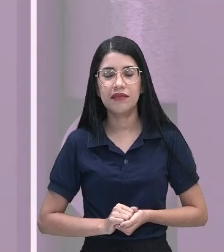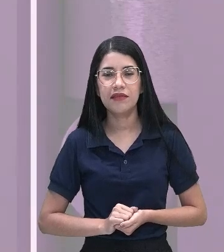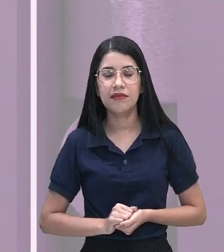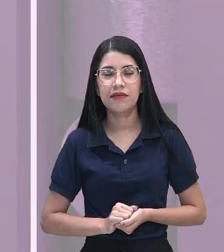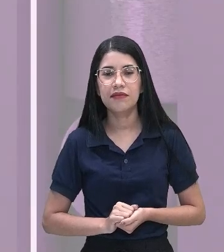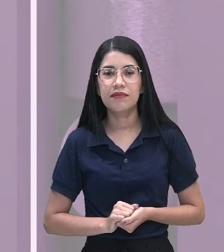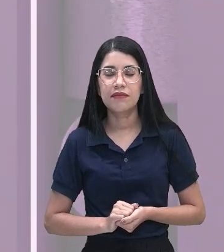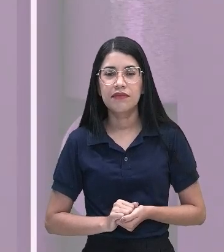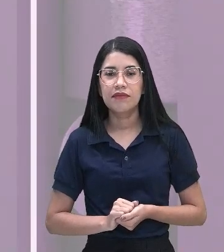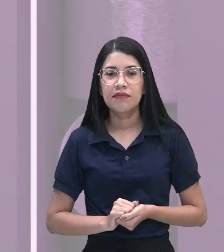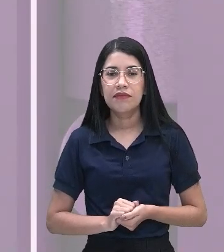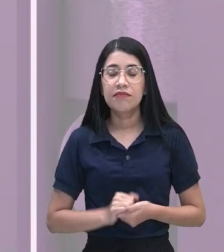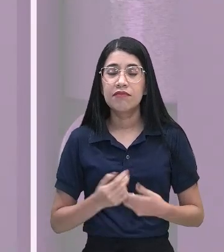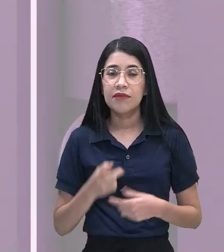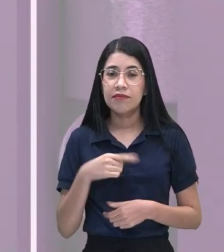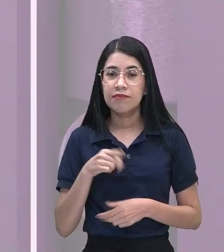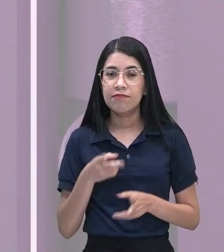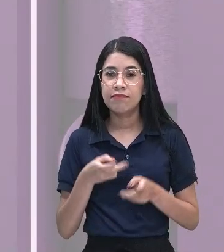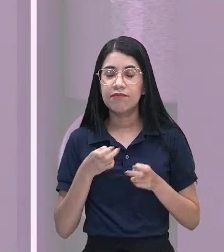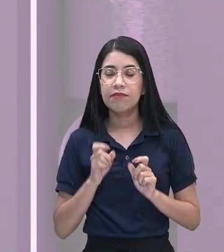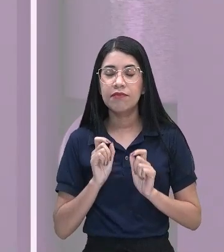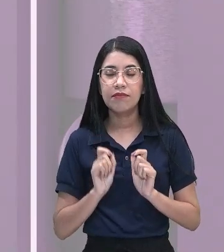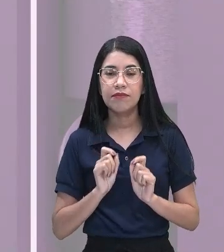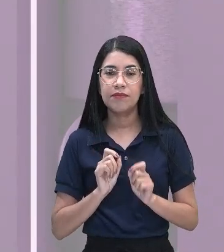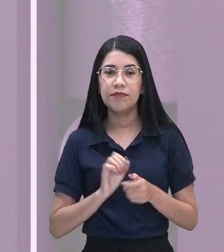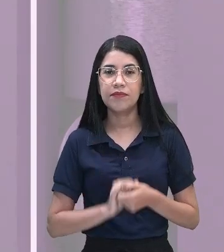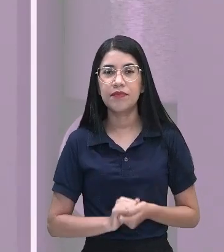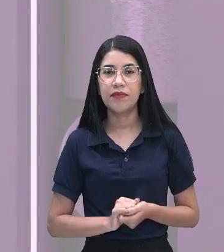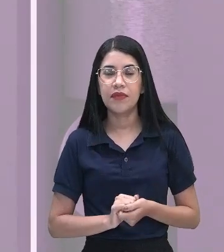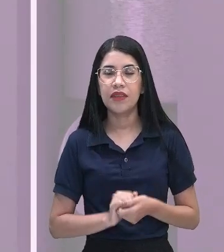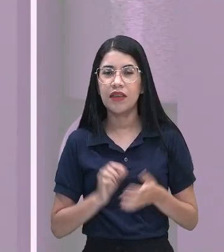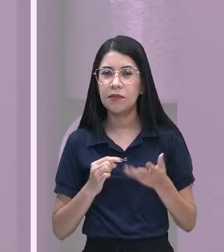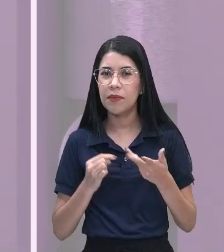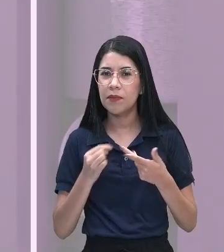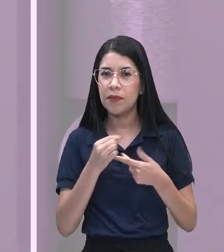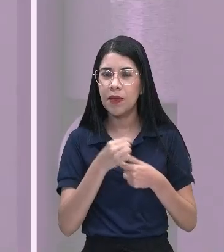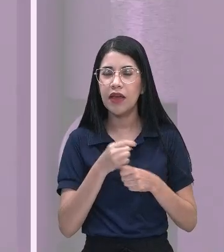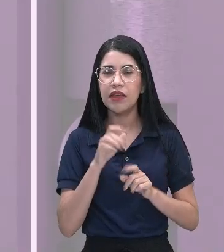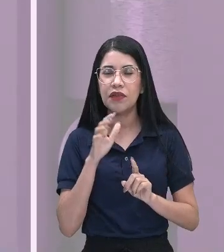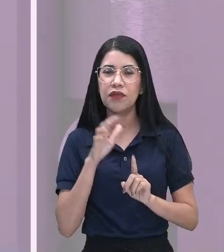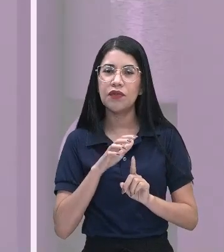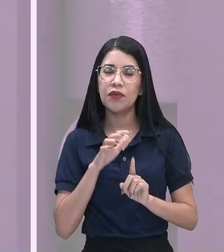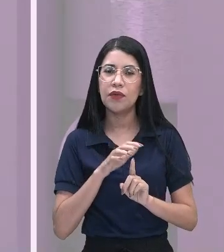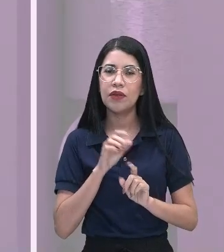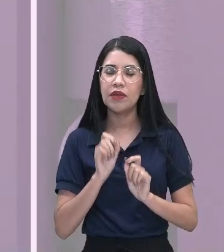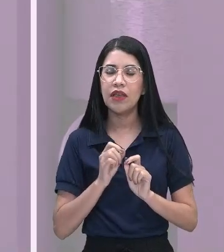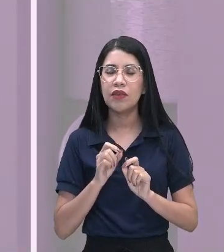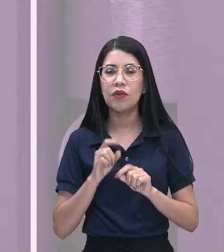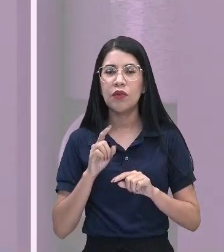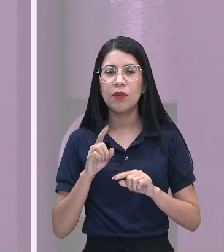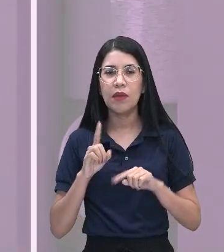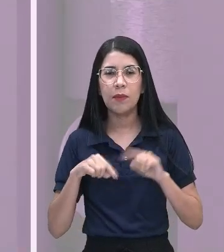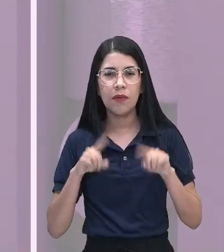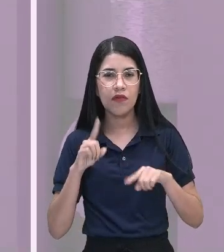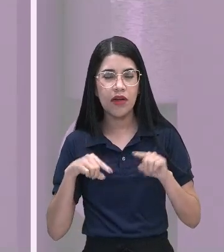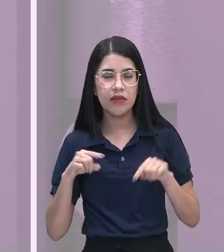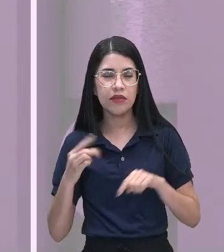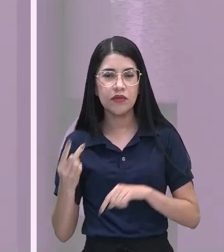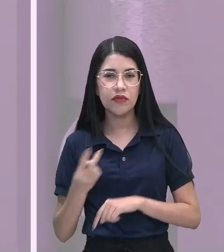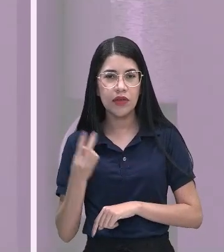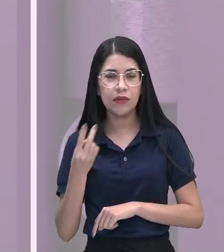Muito bem, pessoal. Viram só quantos fatores influenciam, né, nessa variação de preço das